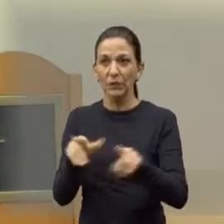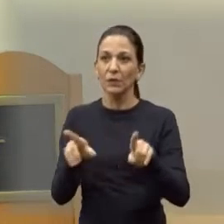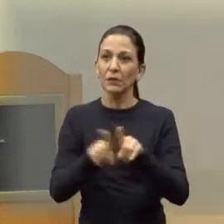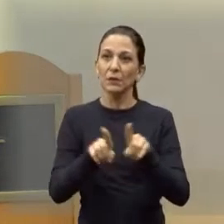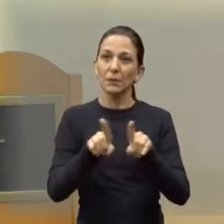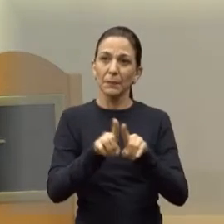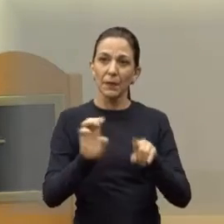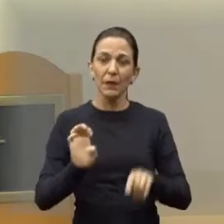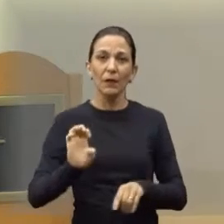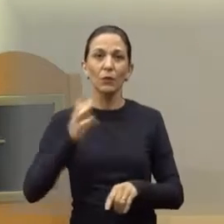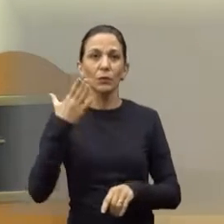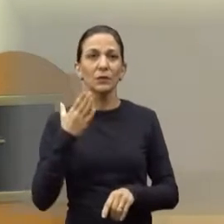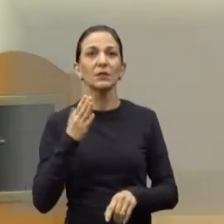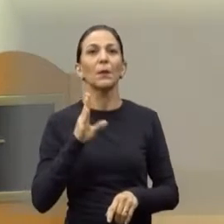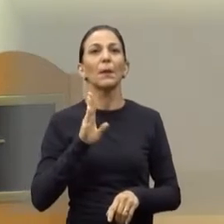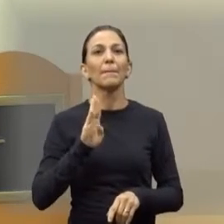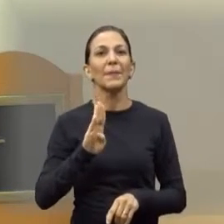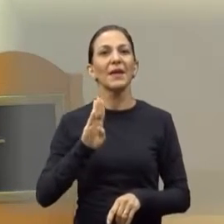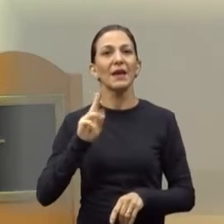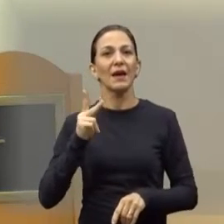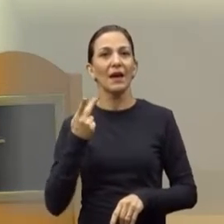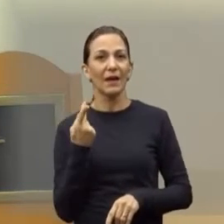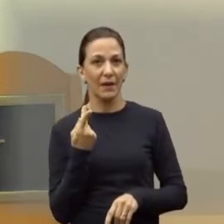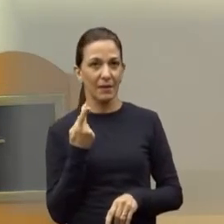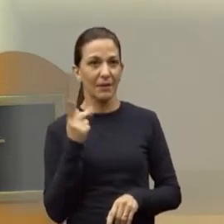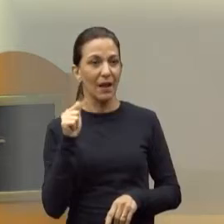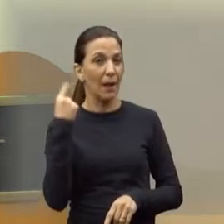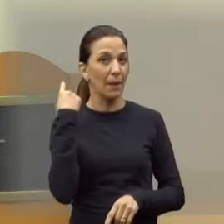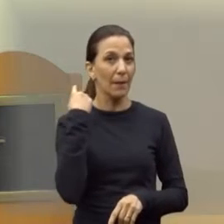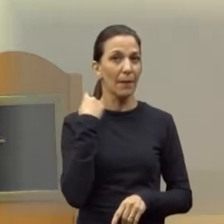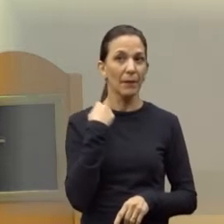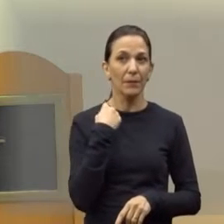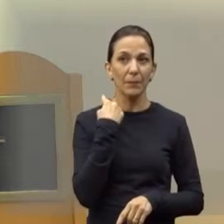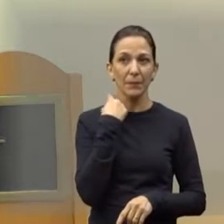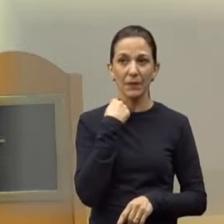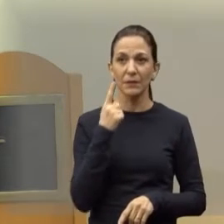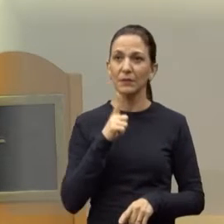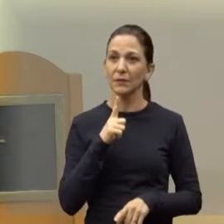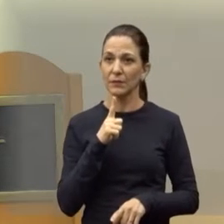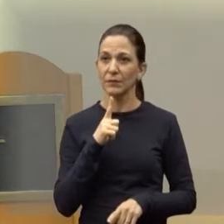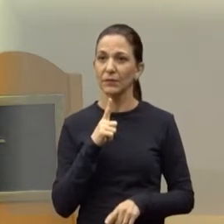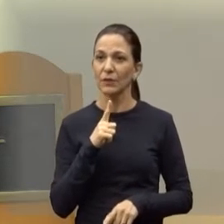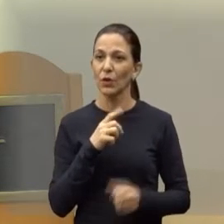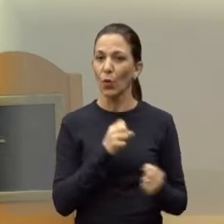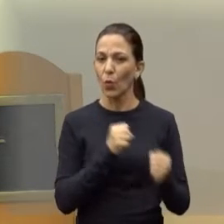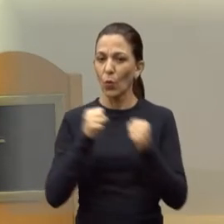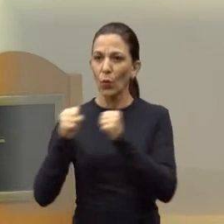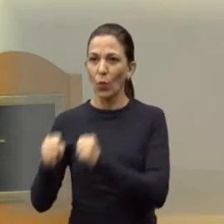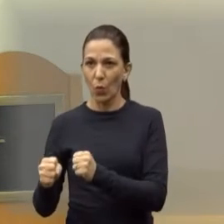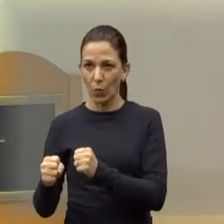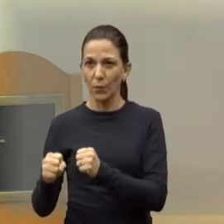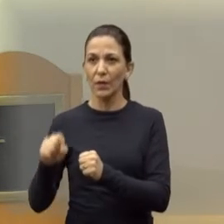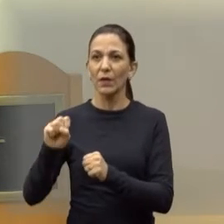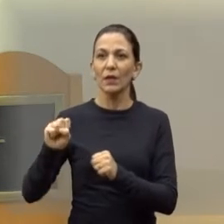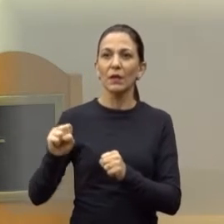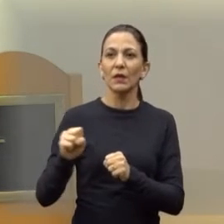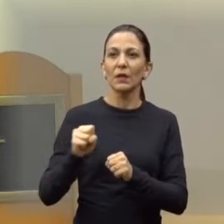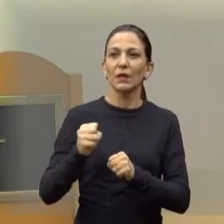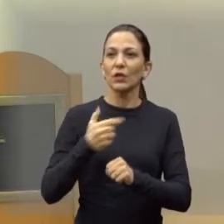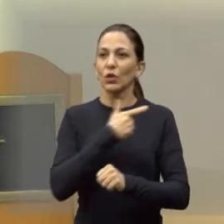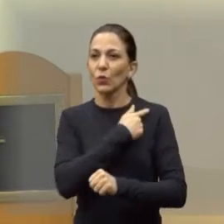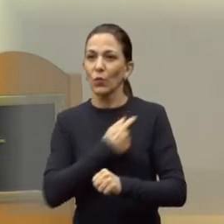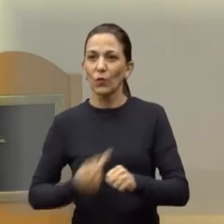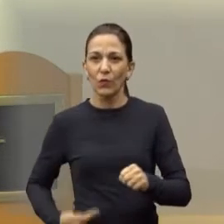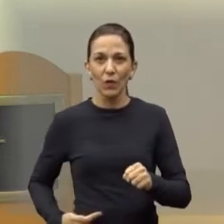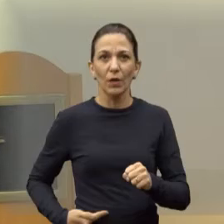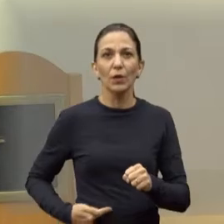ocorreu em Belo Horizonte desde o golpe institucional que tirou o governo a primeira que tirou